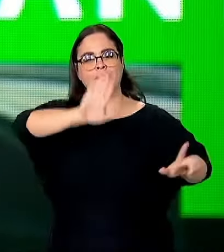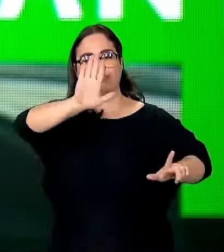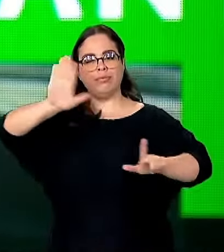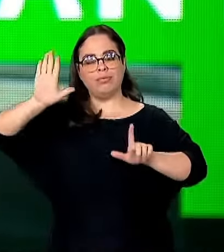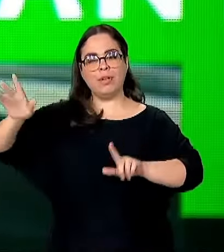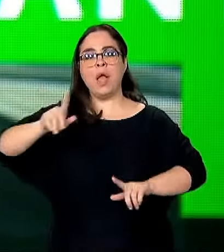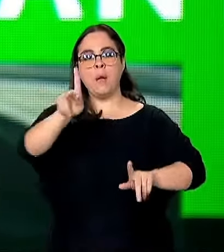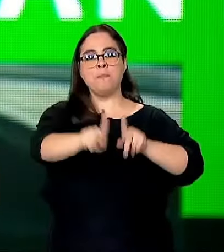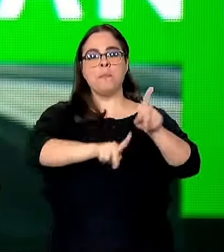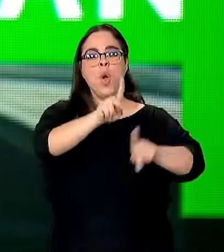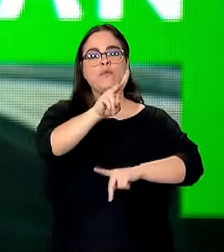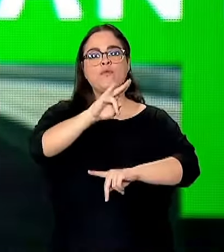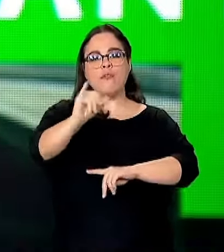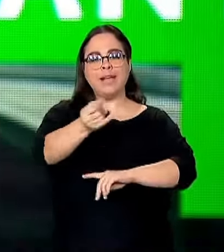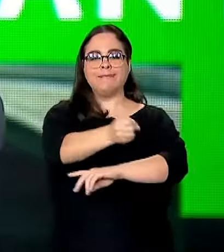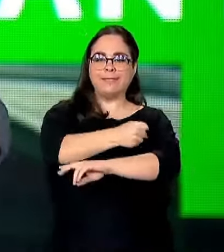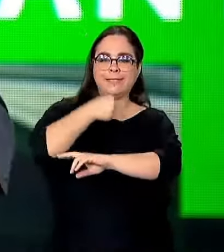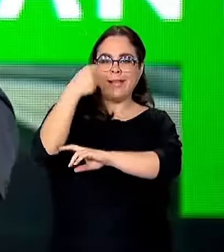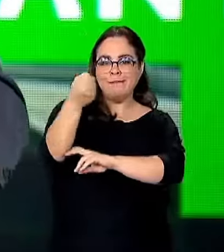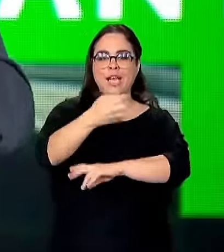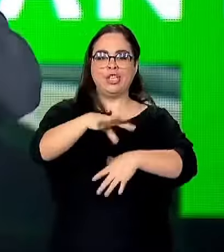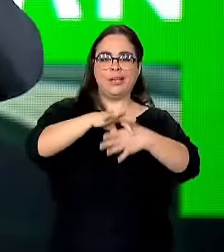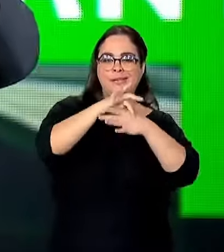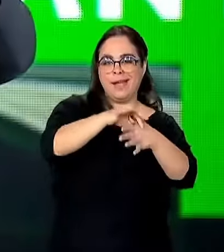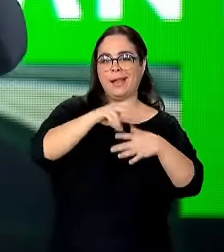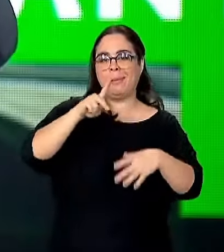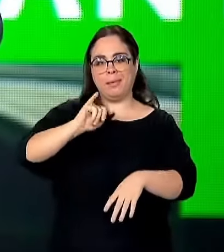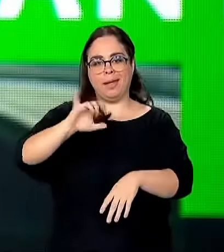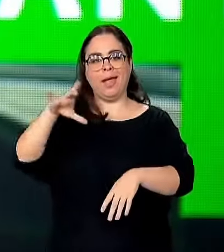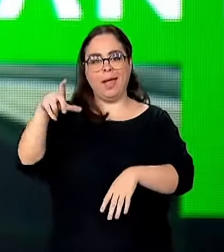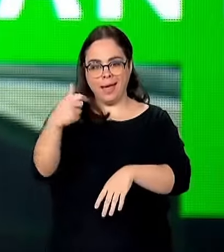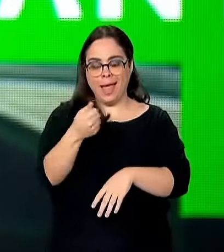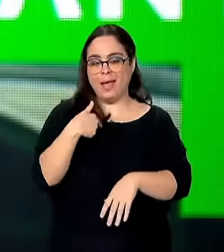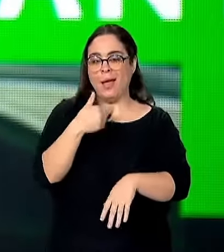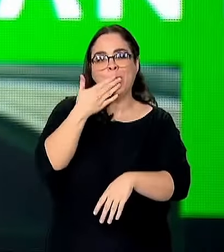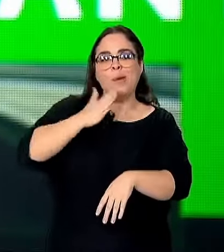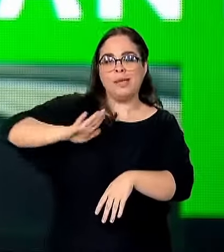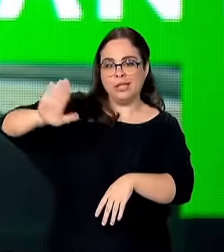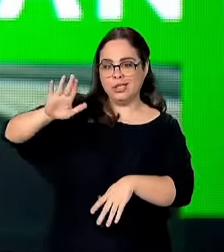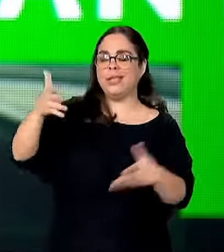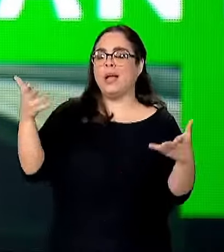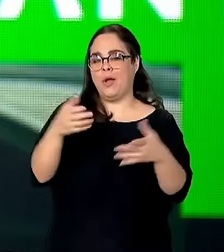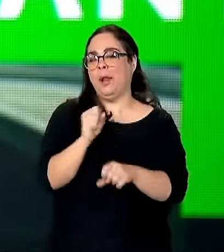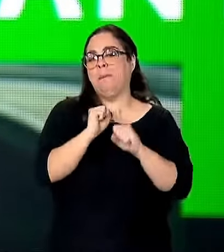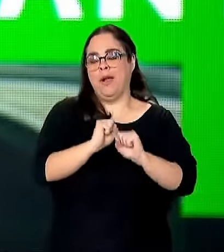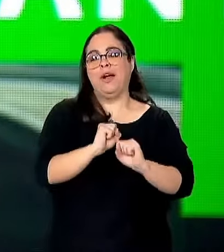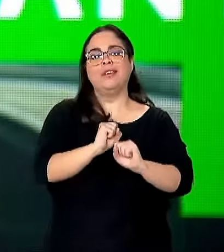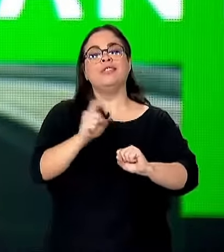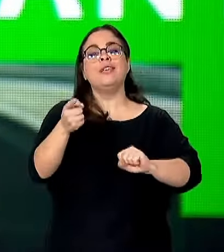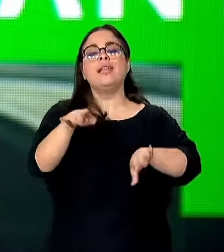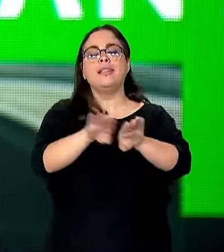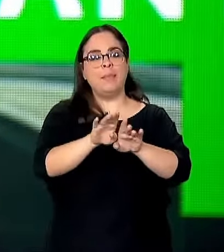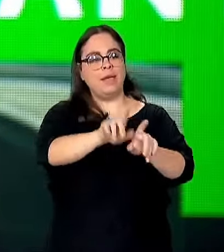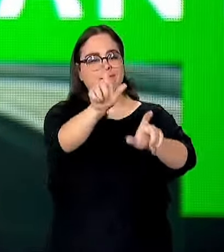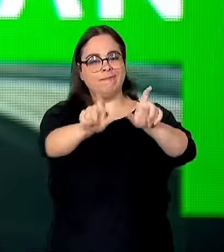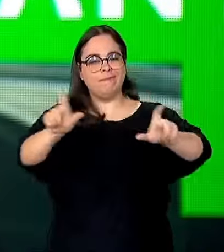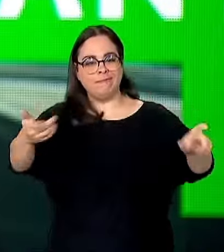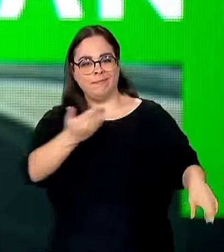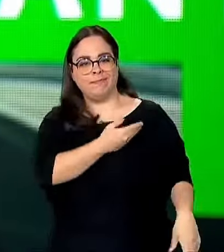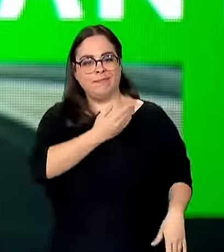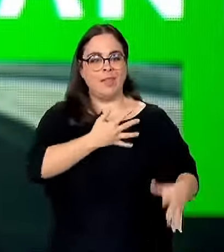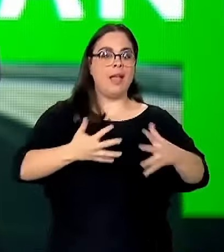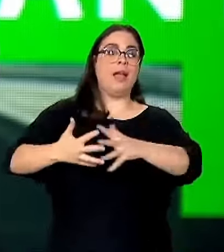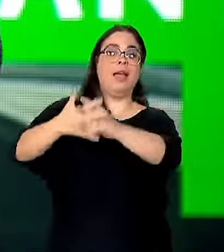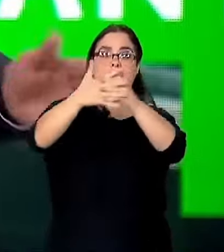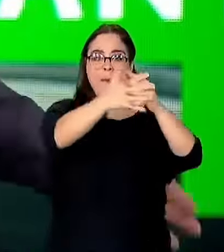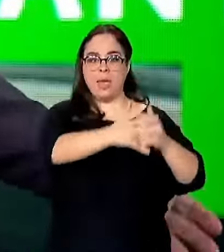cerveja, sabe, eu fico lisonjeado. Outra coisa, os companheiros, Outra coisa, os companheiros caminhoneiros